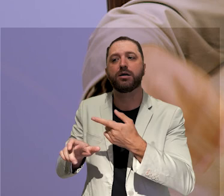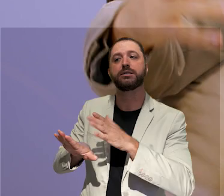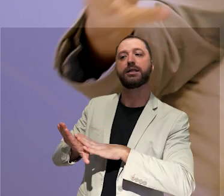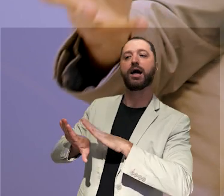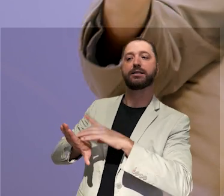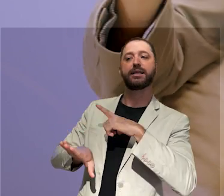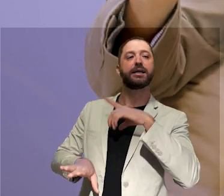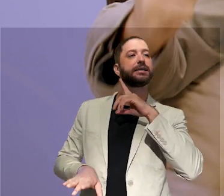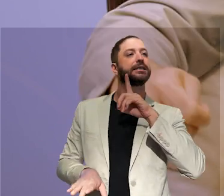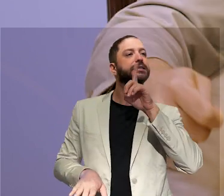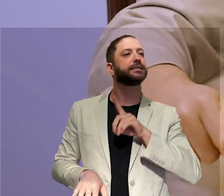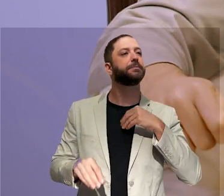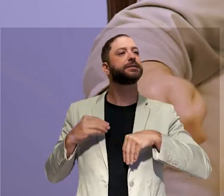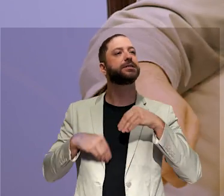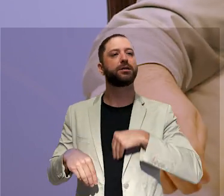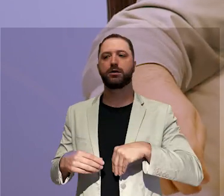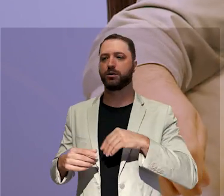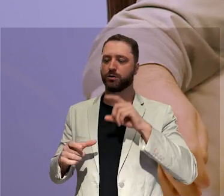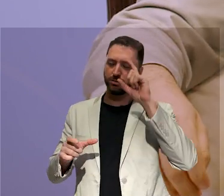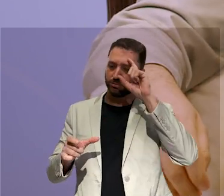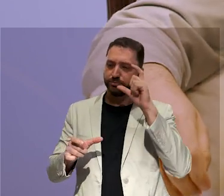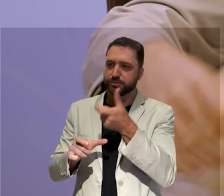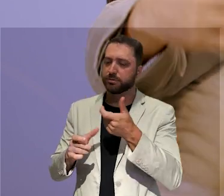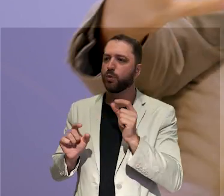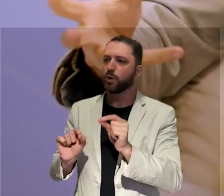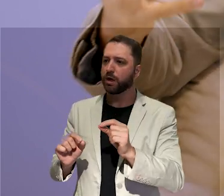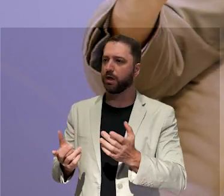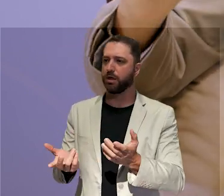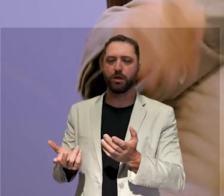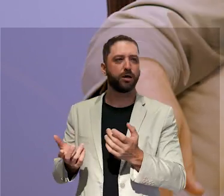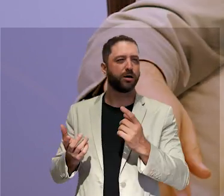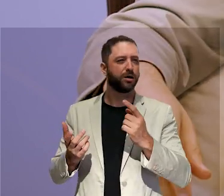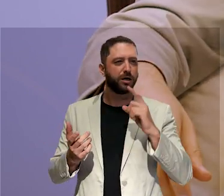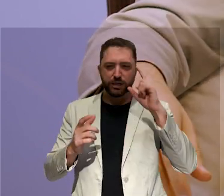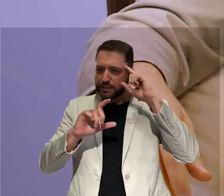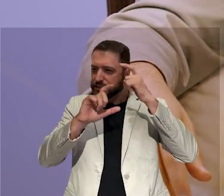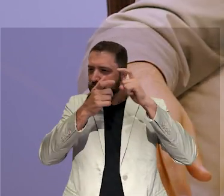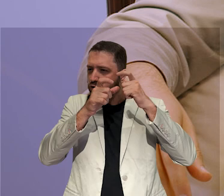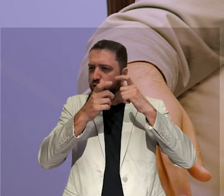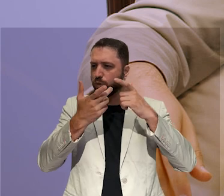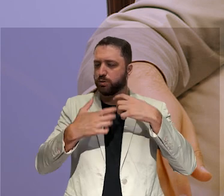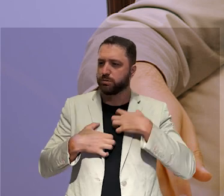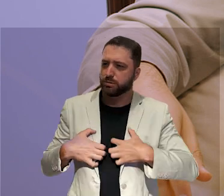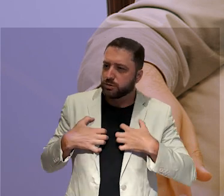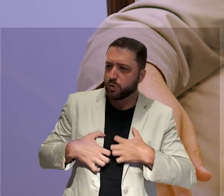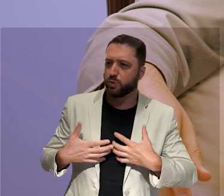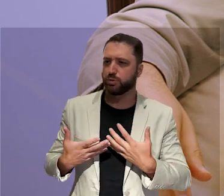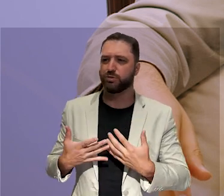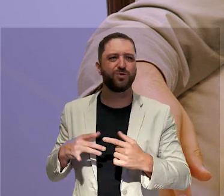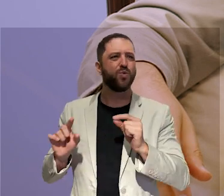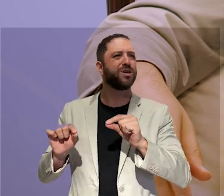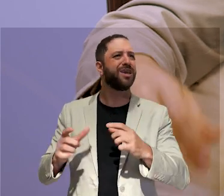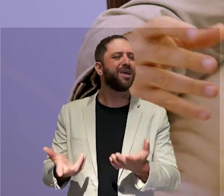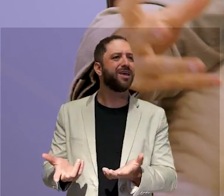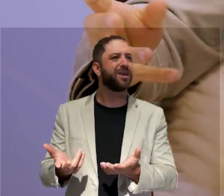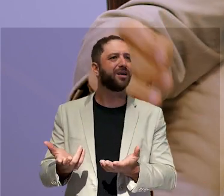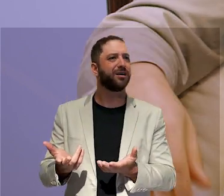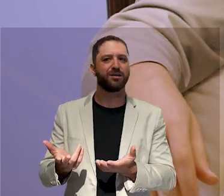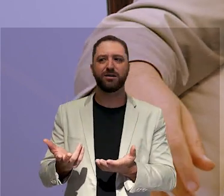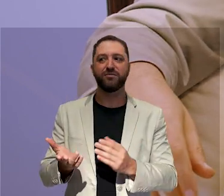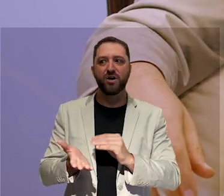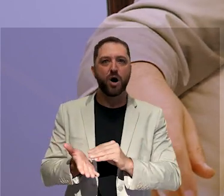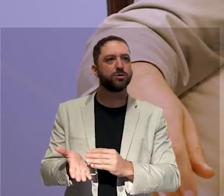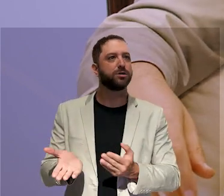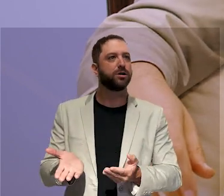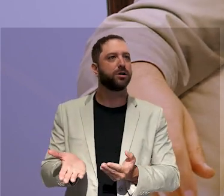depressão? Quem é essa pessoa por trás desse transtorno bipolar? Quem é essa pessoa por trás desse transtorno ansioso? Não é possível que eu trate um ser